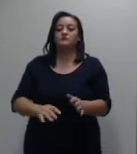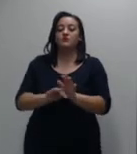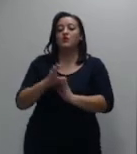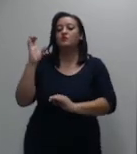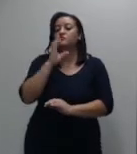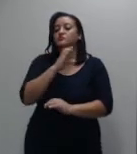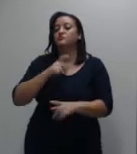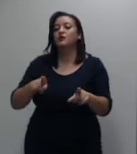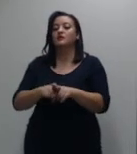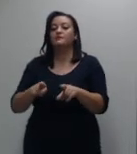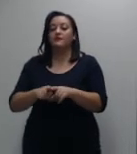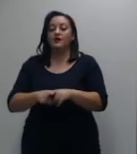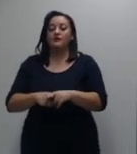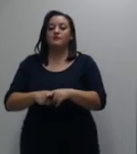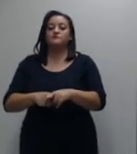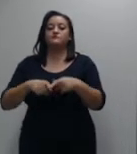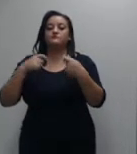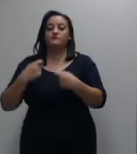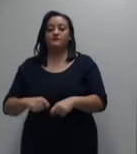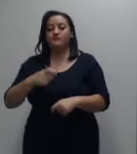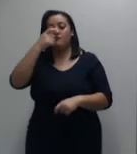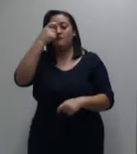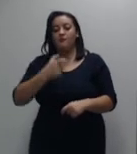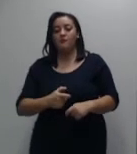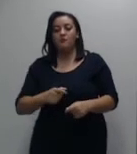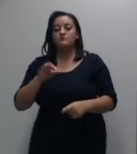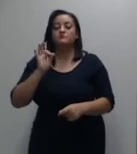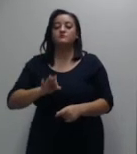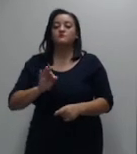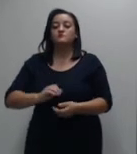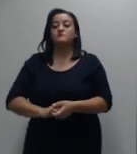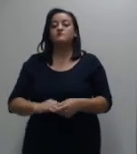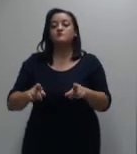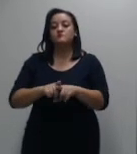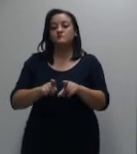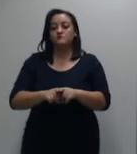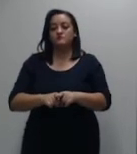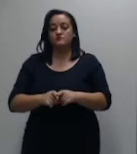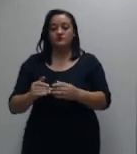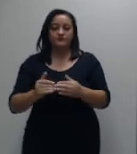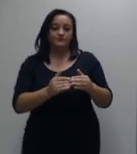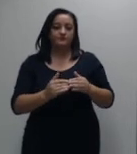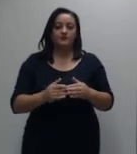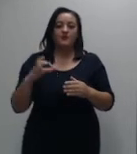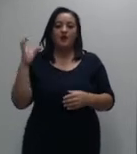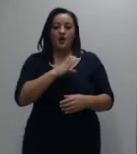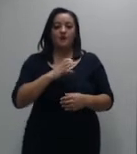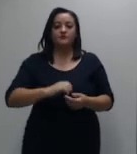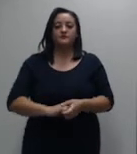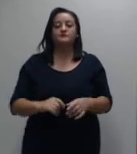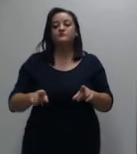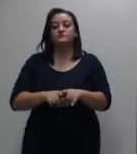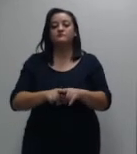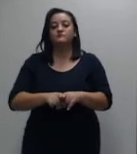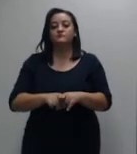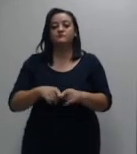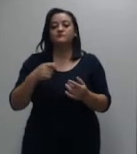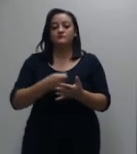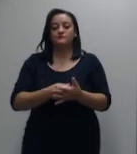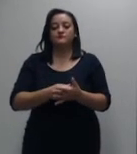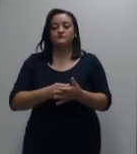antecipatória de tutela poderiam ter esse caso imediatamente esse caso poderia ser imediatamente exequíveis